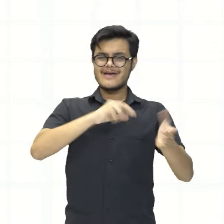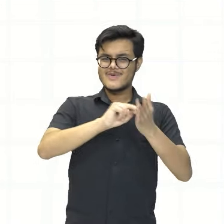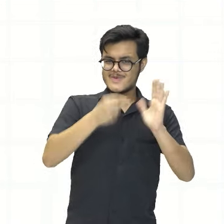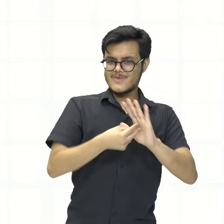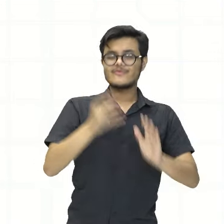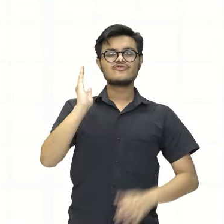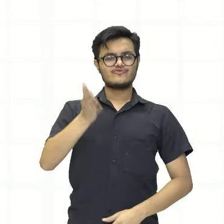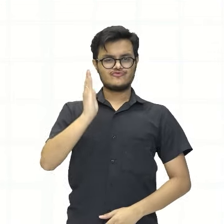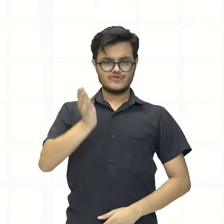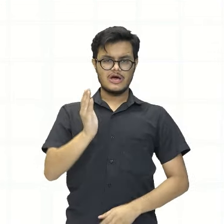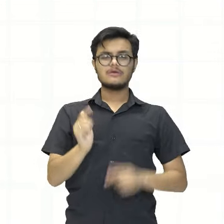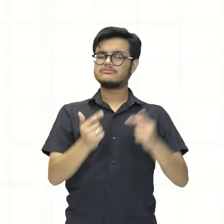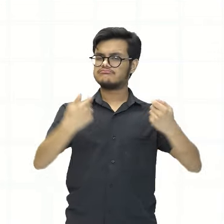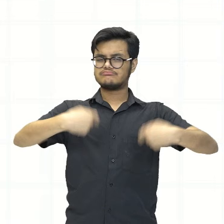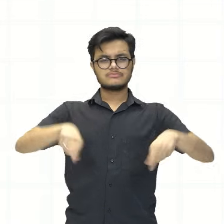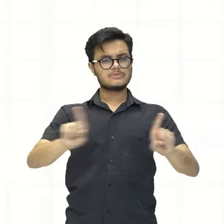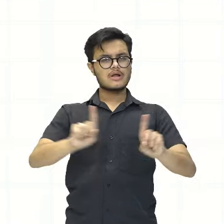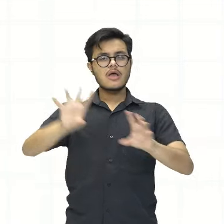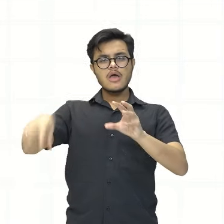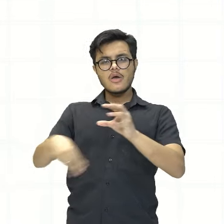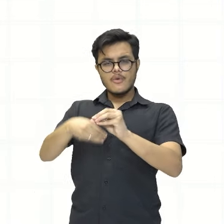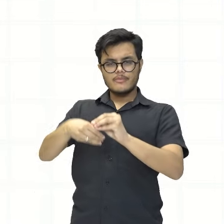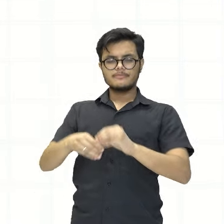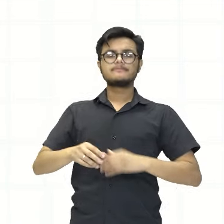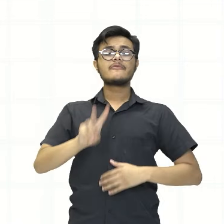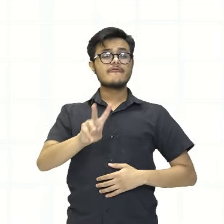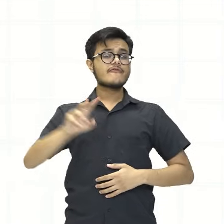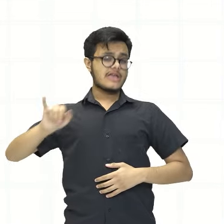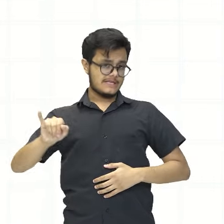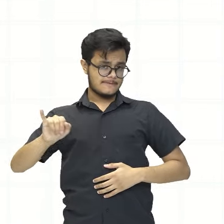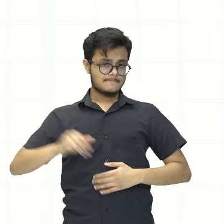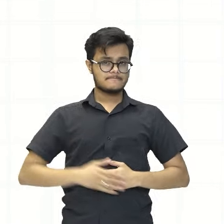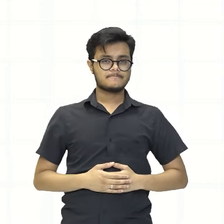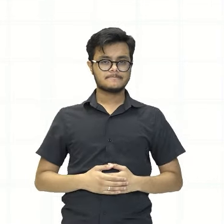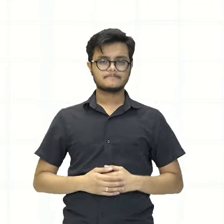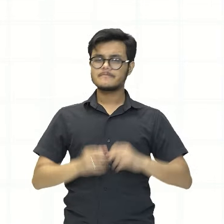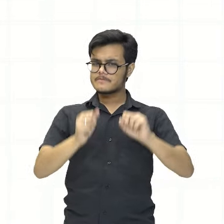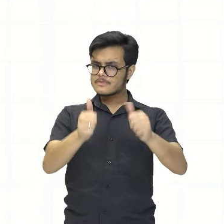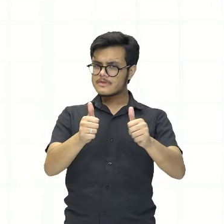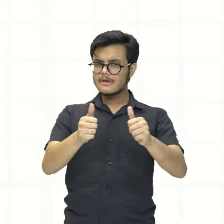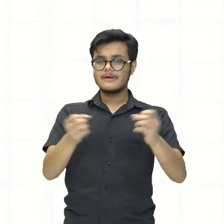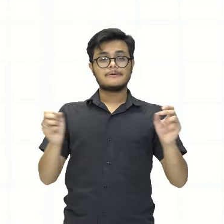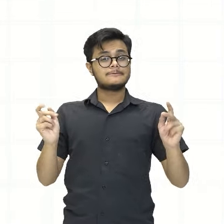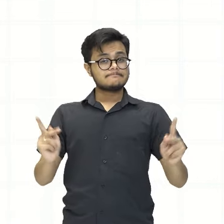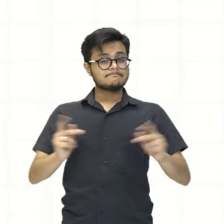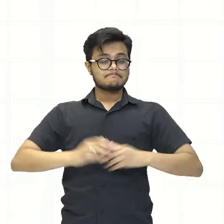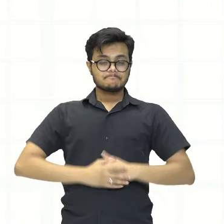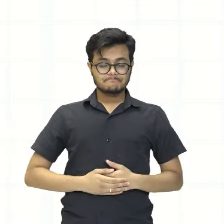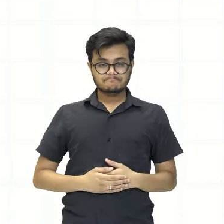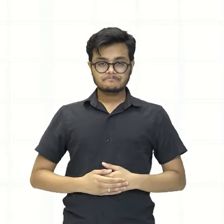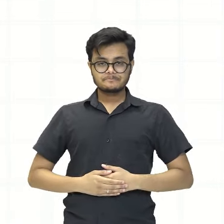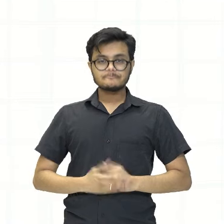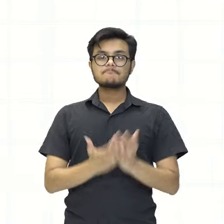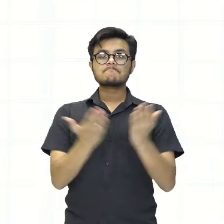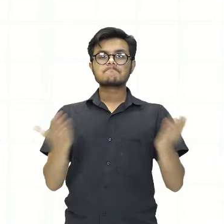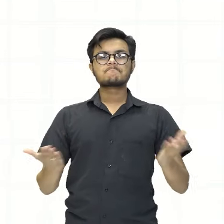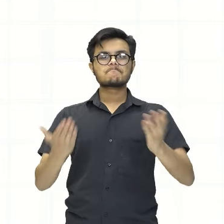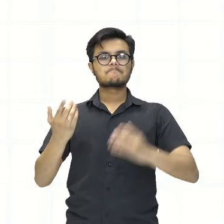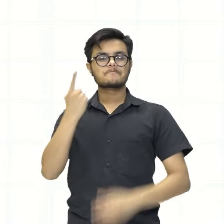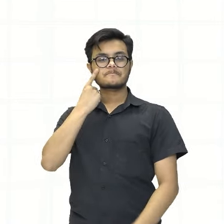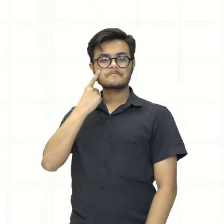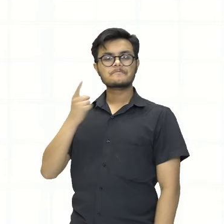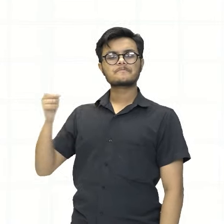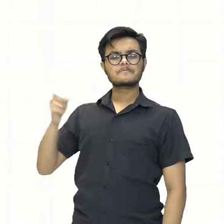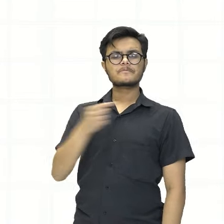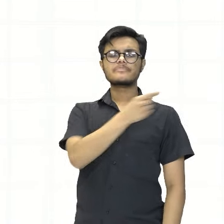não precisa de complementação verbo intransitivo Ok vamos observar vamos avançar Olhem